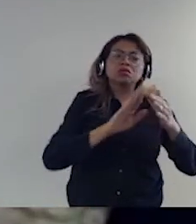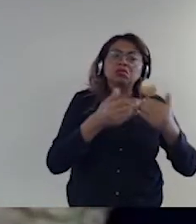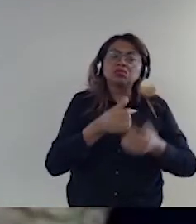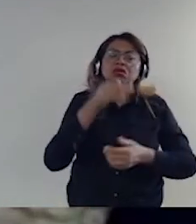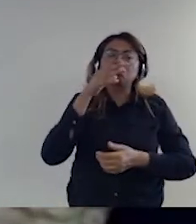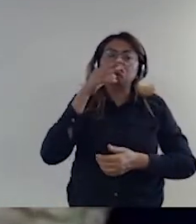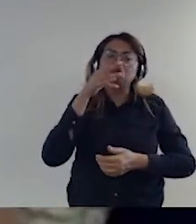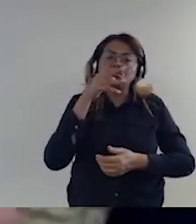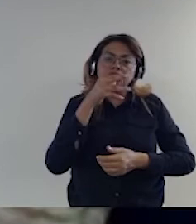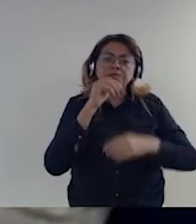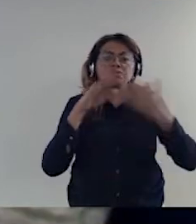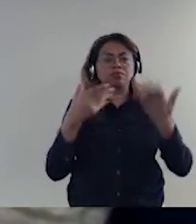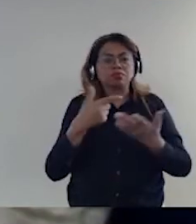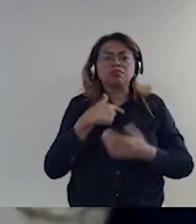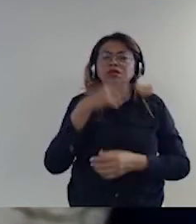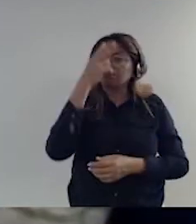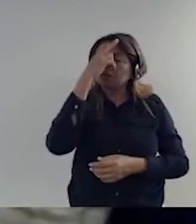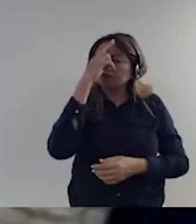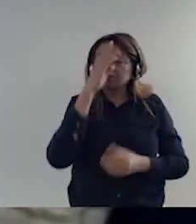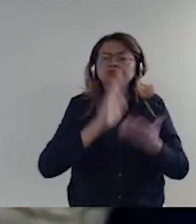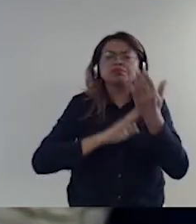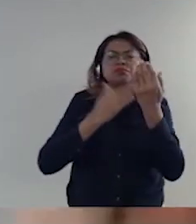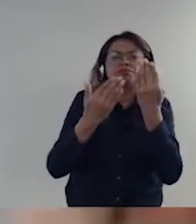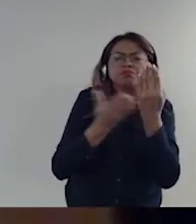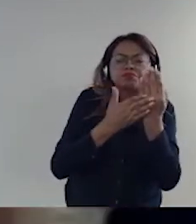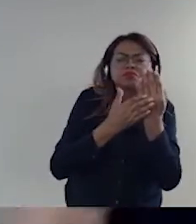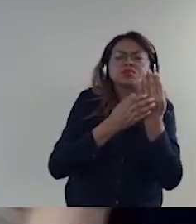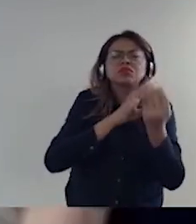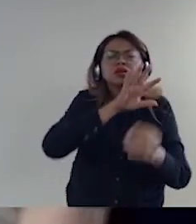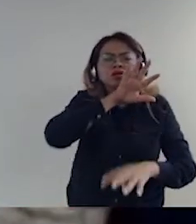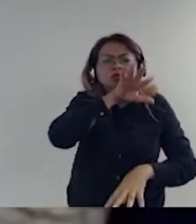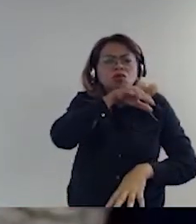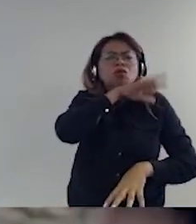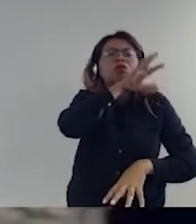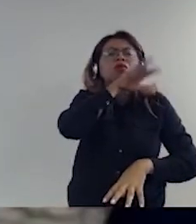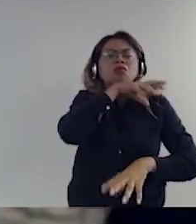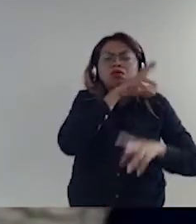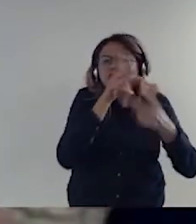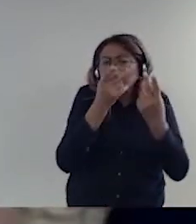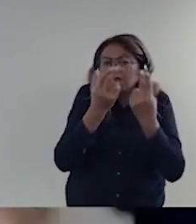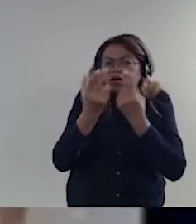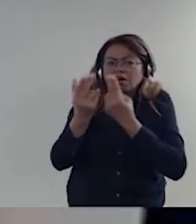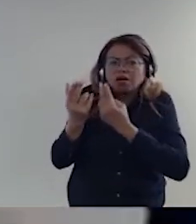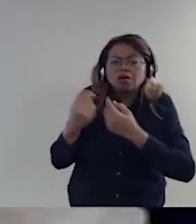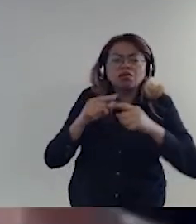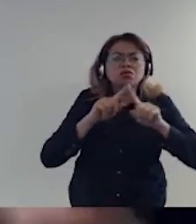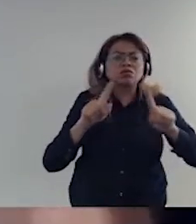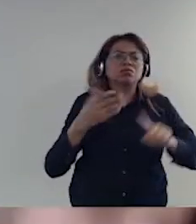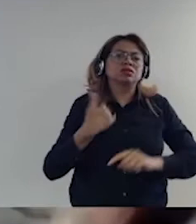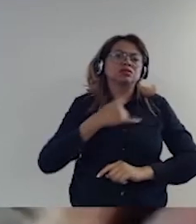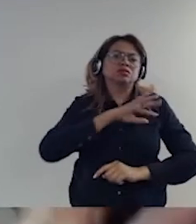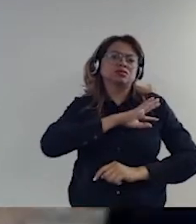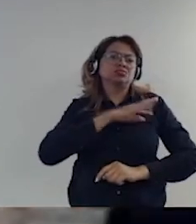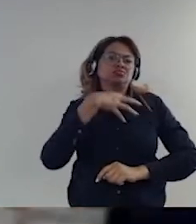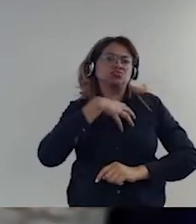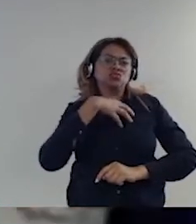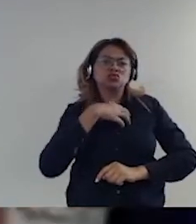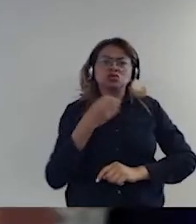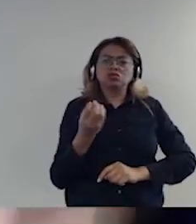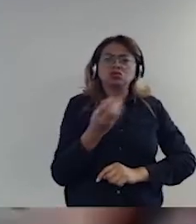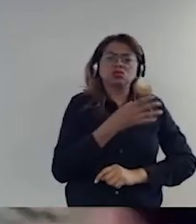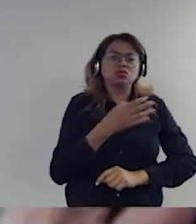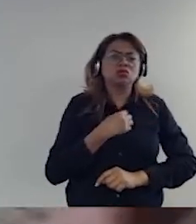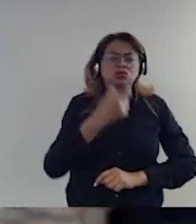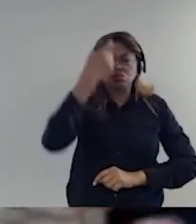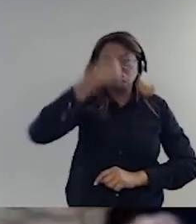se calhar já nos habituamos de tal modo à disrupção que invadiu as nossas vidas, que achamos que se calhar esta é a nova forma de ser. Já estamos